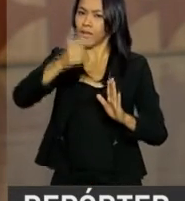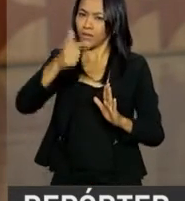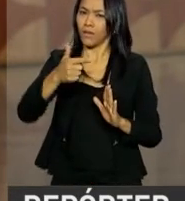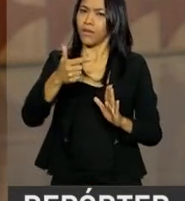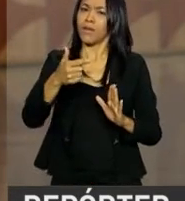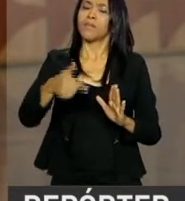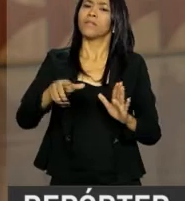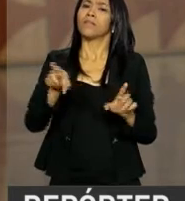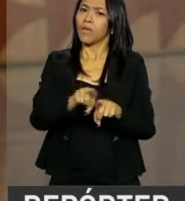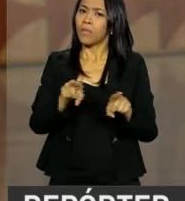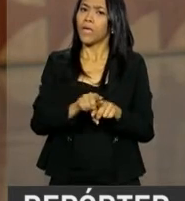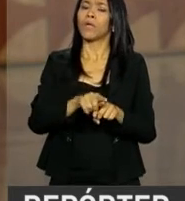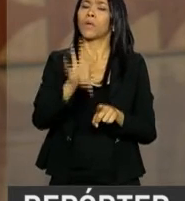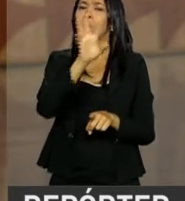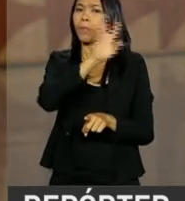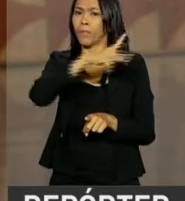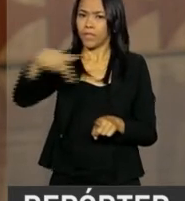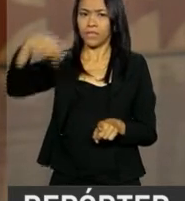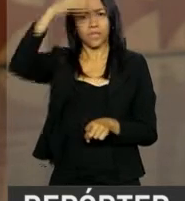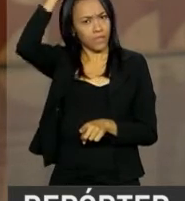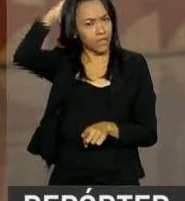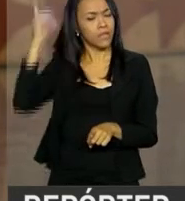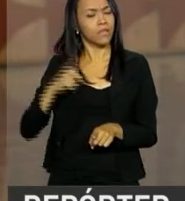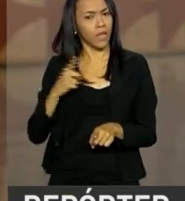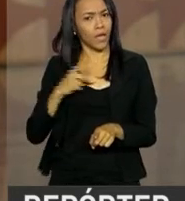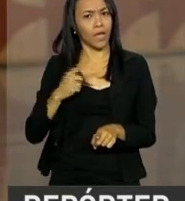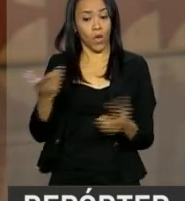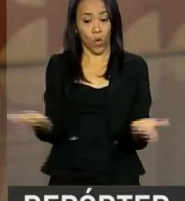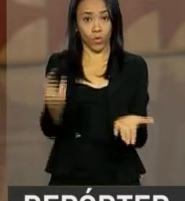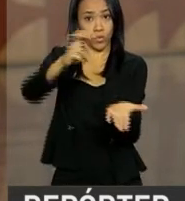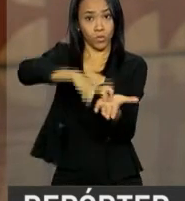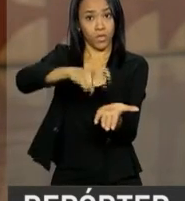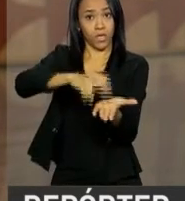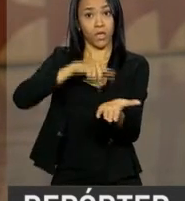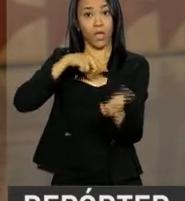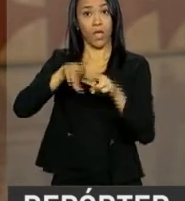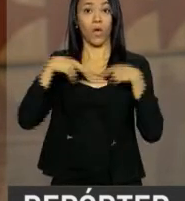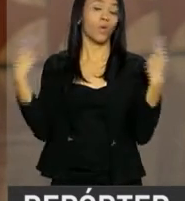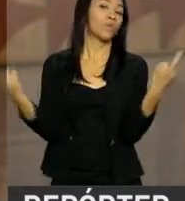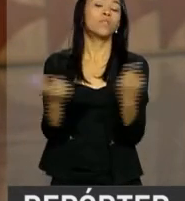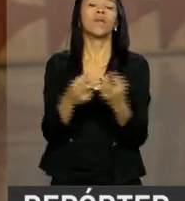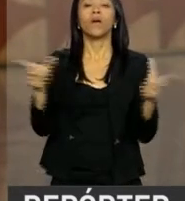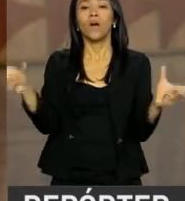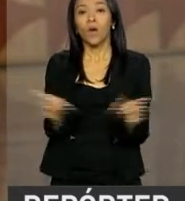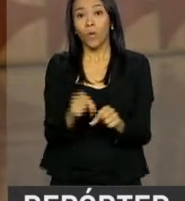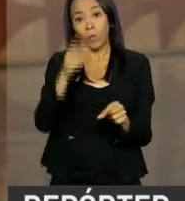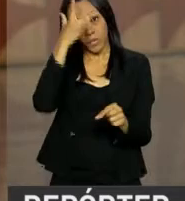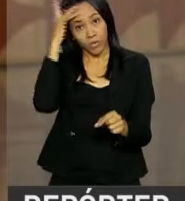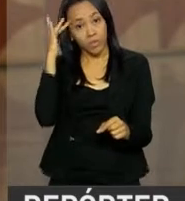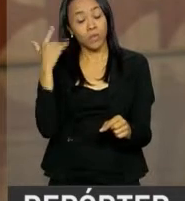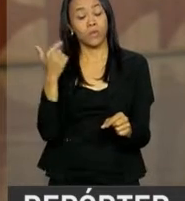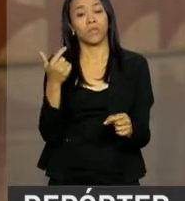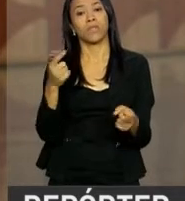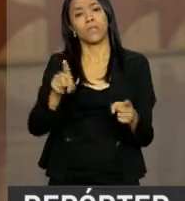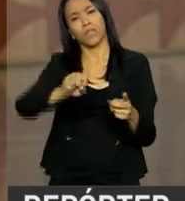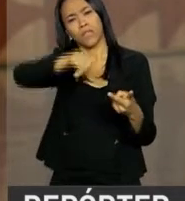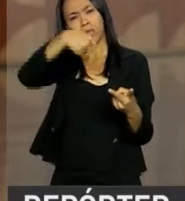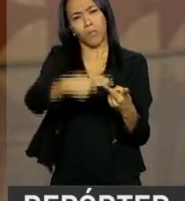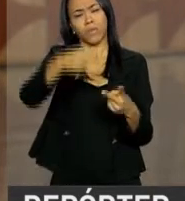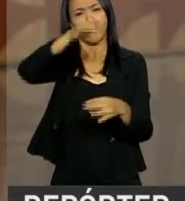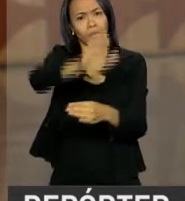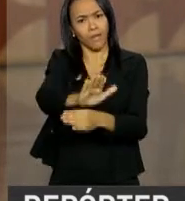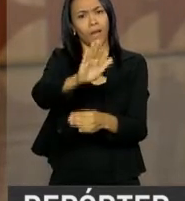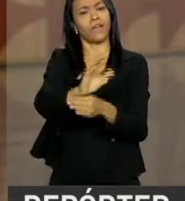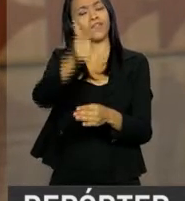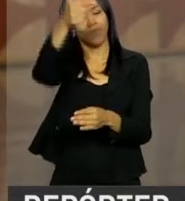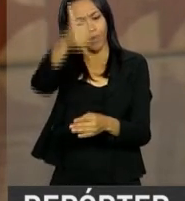cedo presidente já tem agenda aqui no palácio eles se reúnem agora pela manhã com investidores da shell e no final da tarde volta ao assunto e de